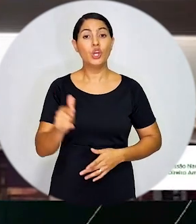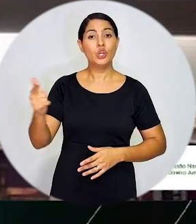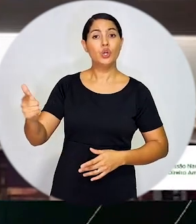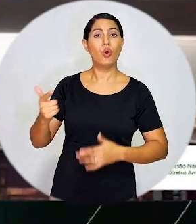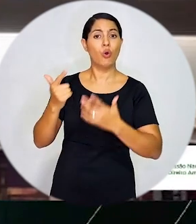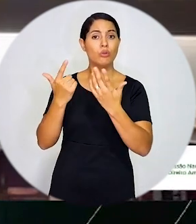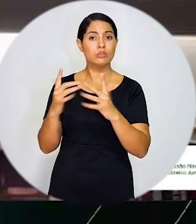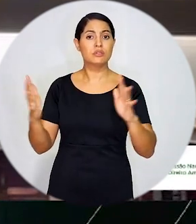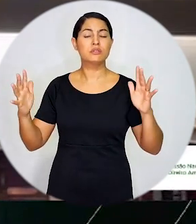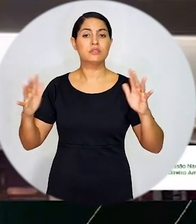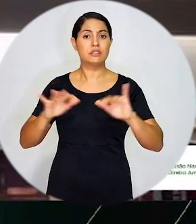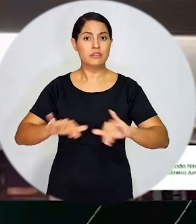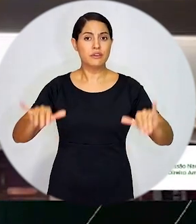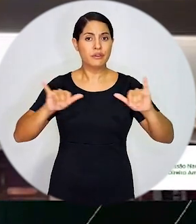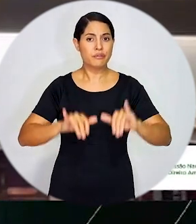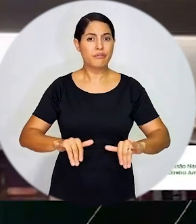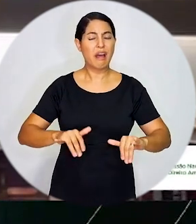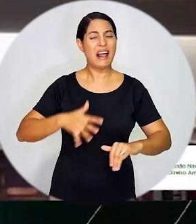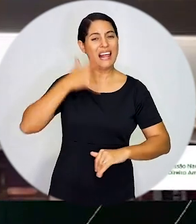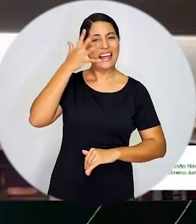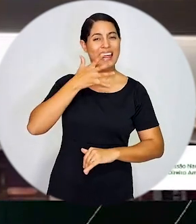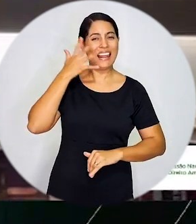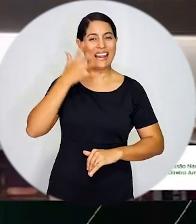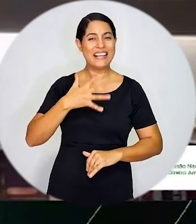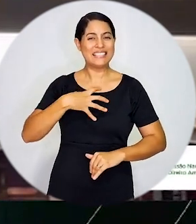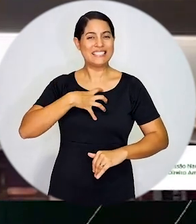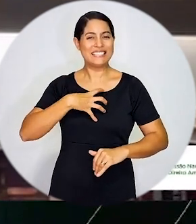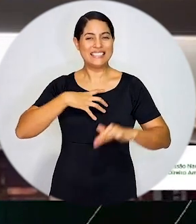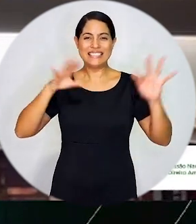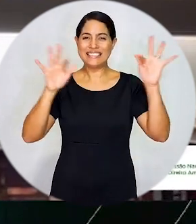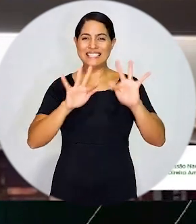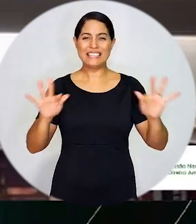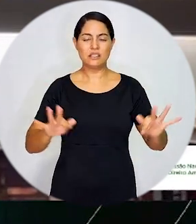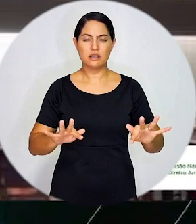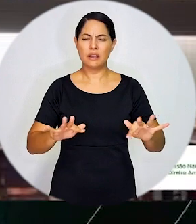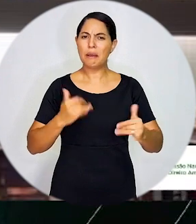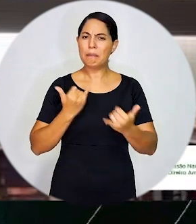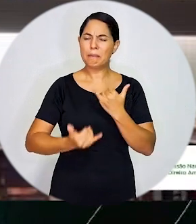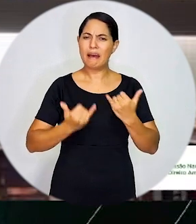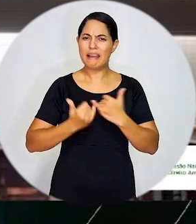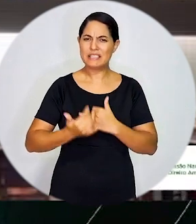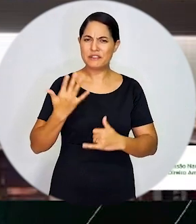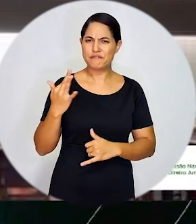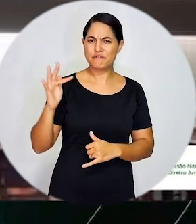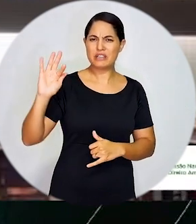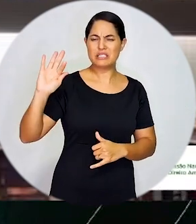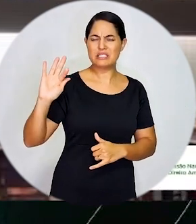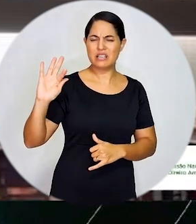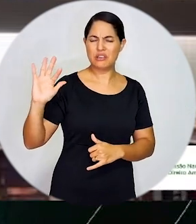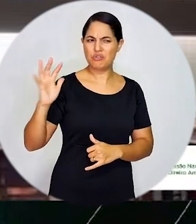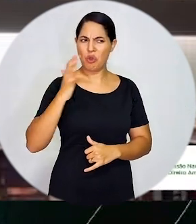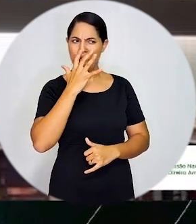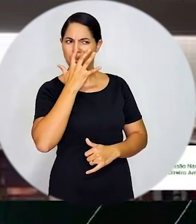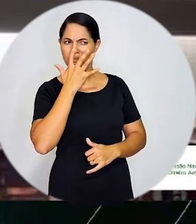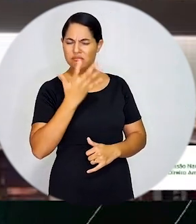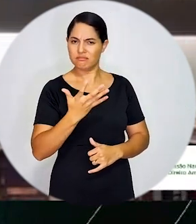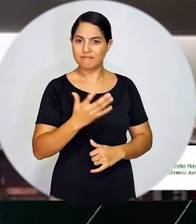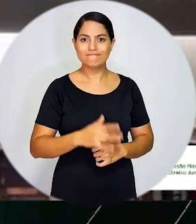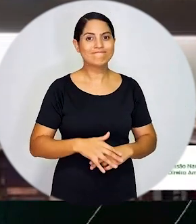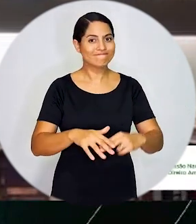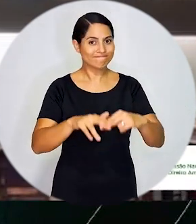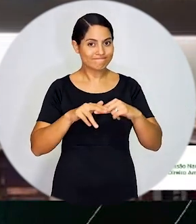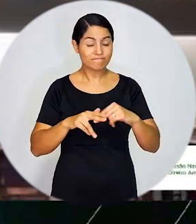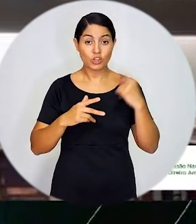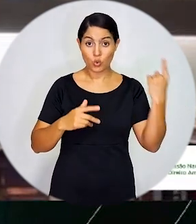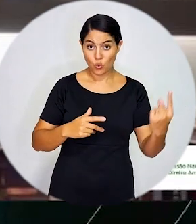que promovem discursos senis para inglês ver, ou melhor, para francês escutar. Pois um